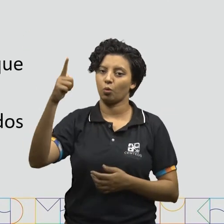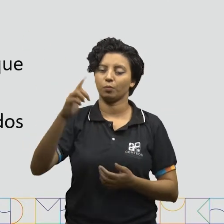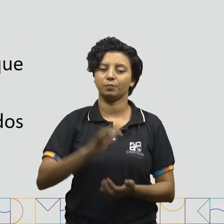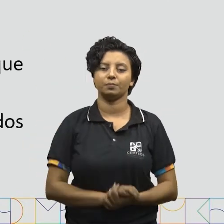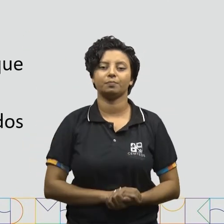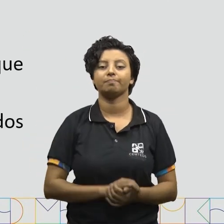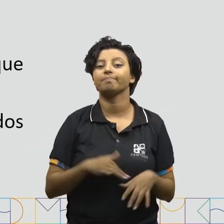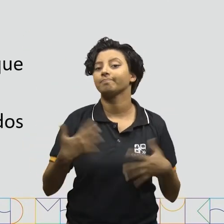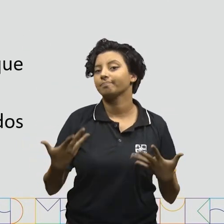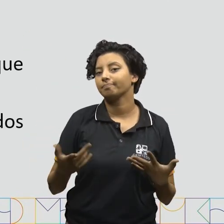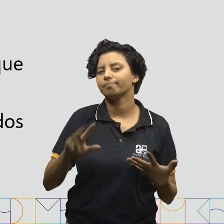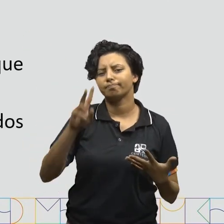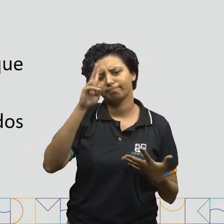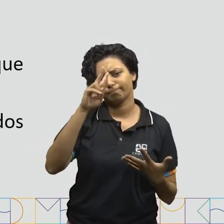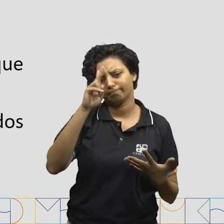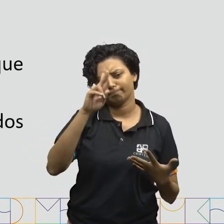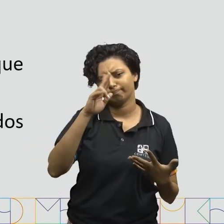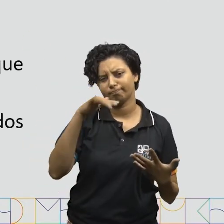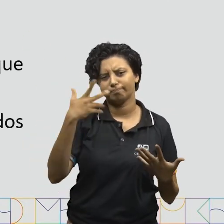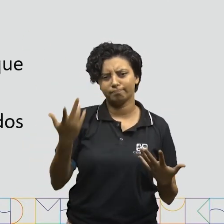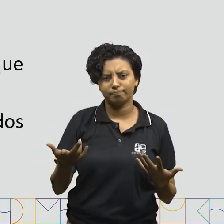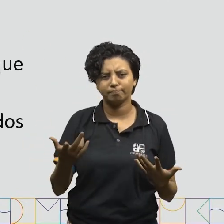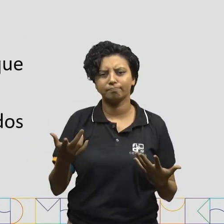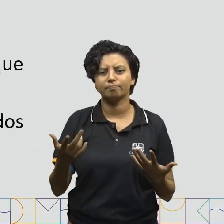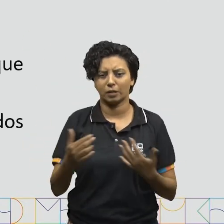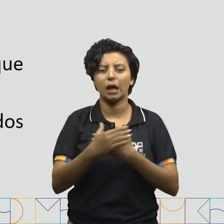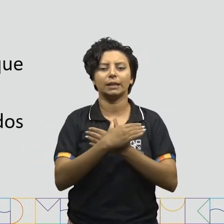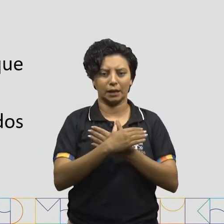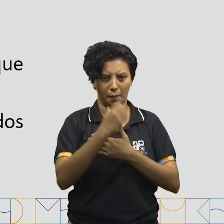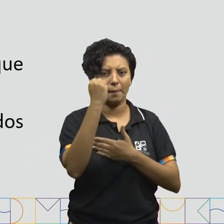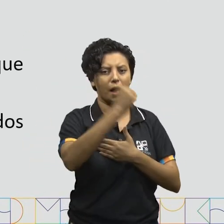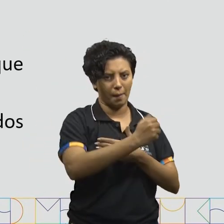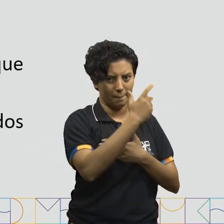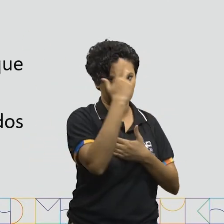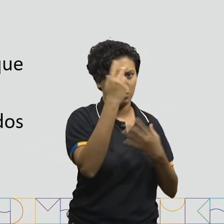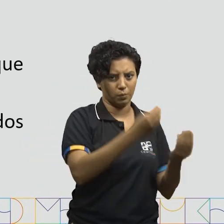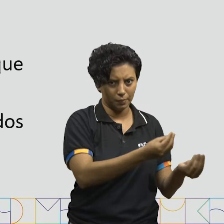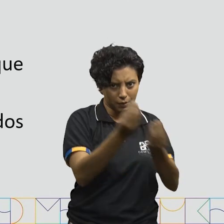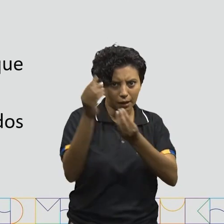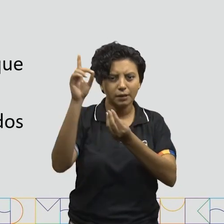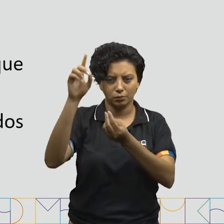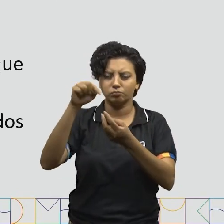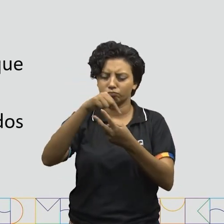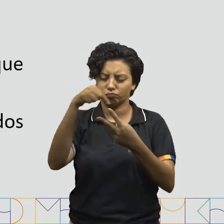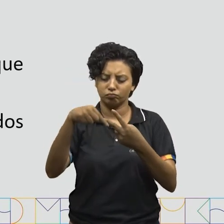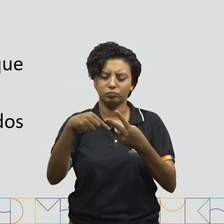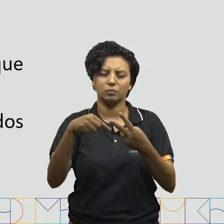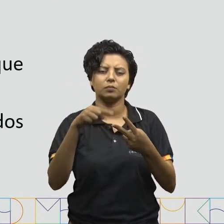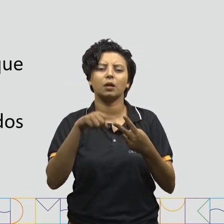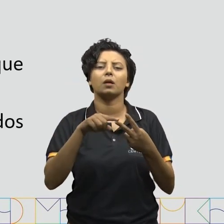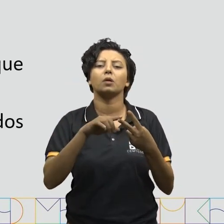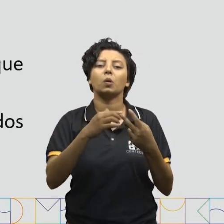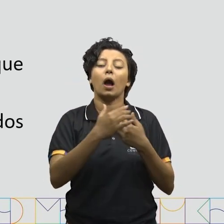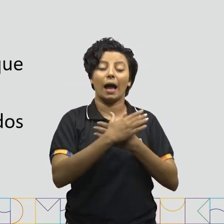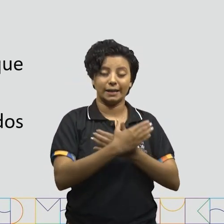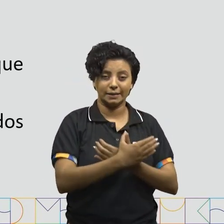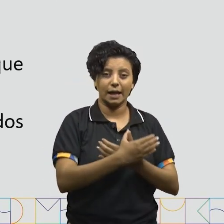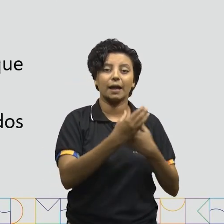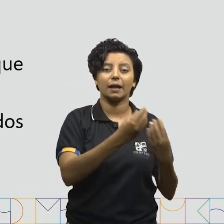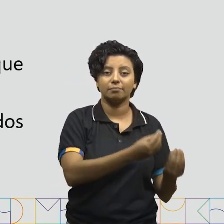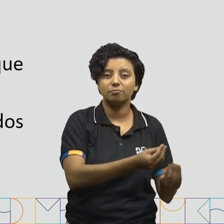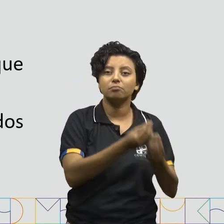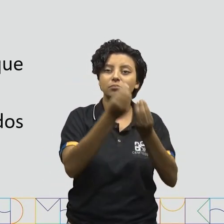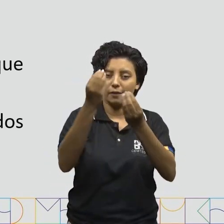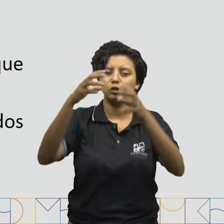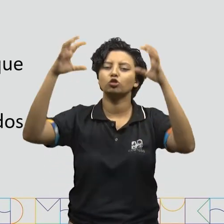Sol. E aí, você lembra que os astecas faziam sacrifícios, os tupinambás também. Os astecas faziam